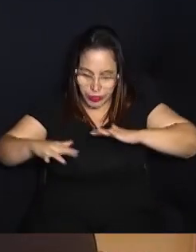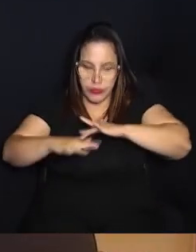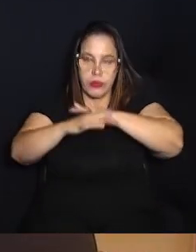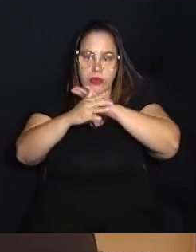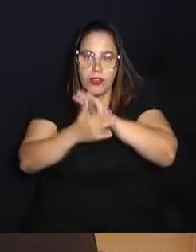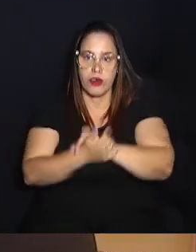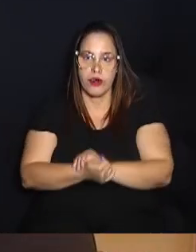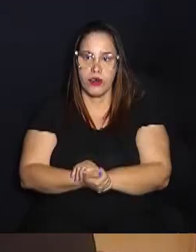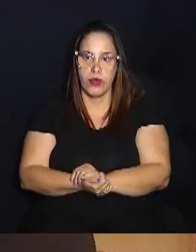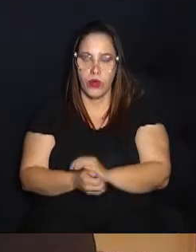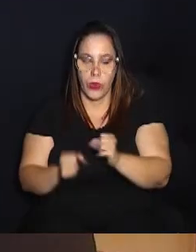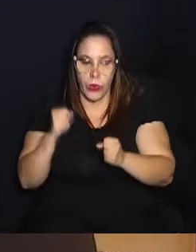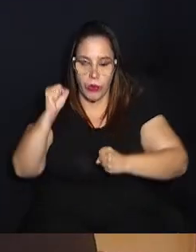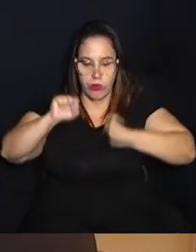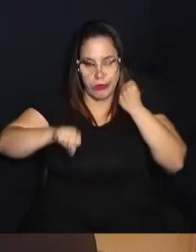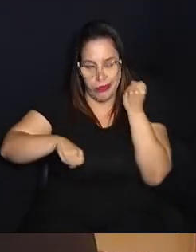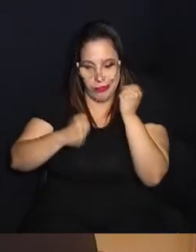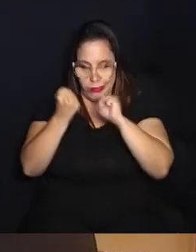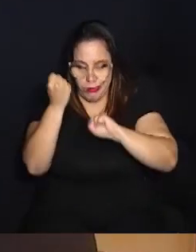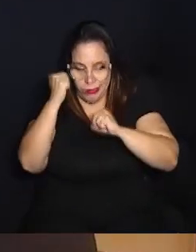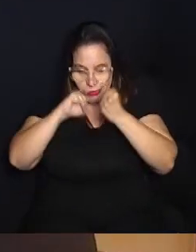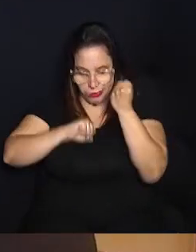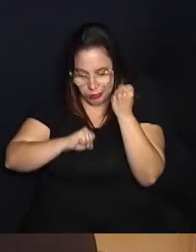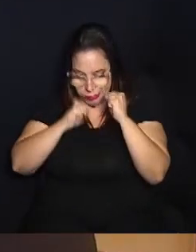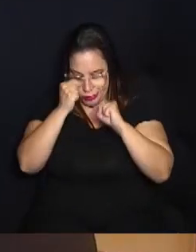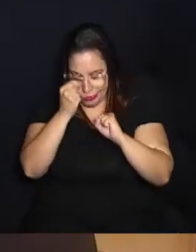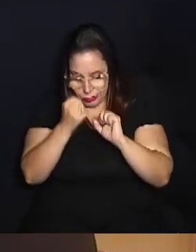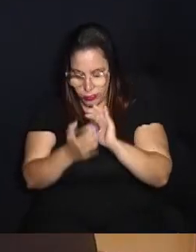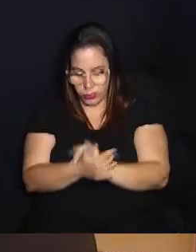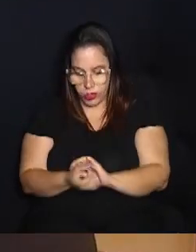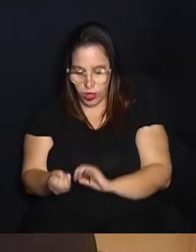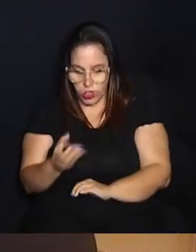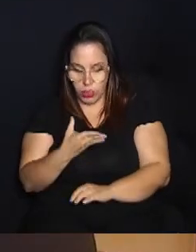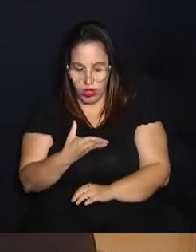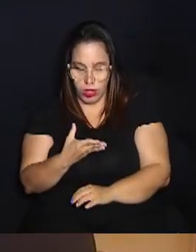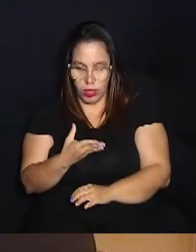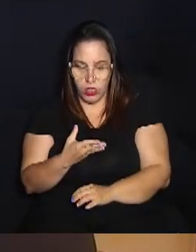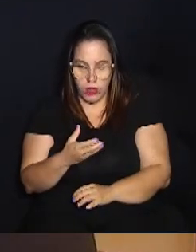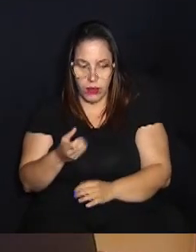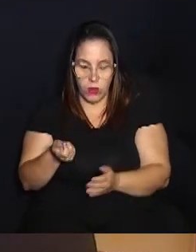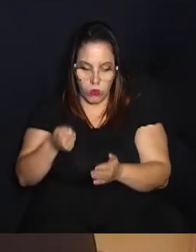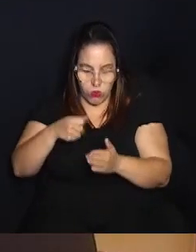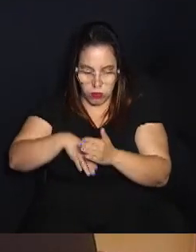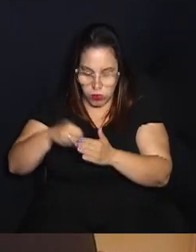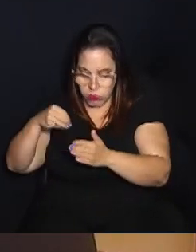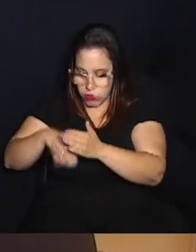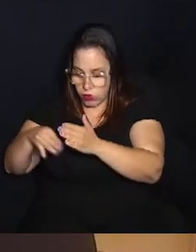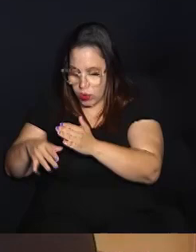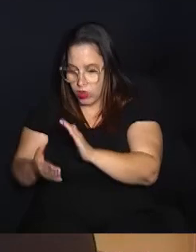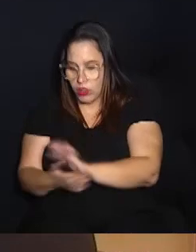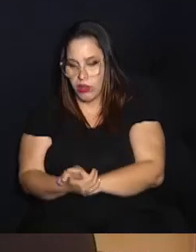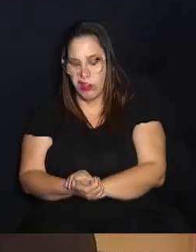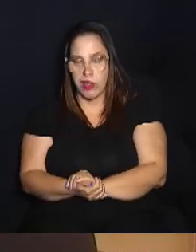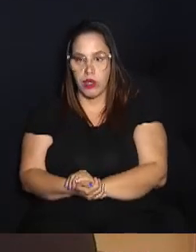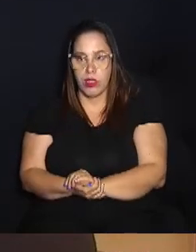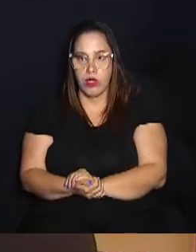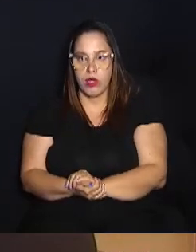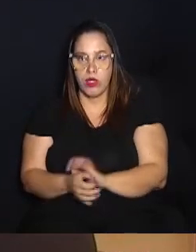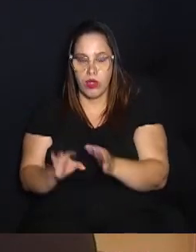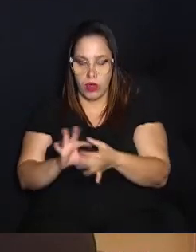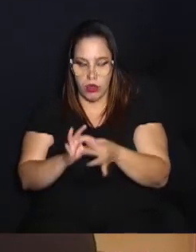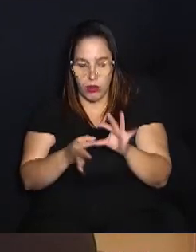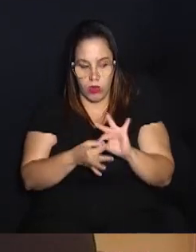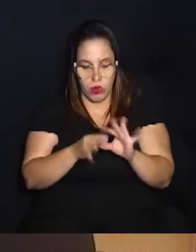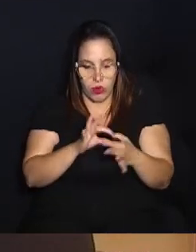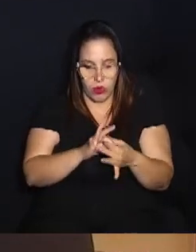urbanização, a alavancagem das indústrias, novas formas de plantio. Então, havia também um